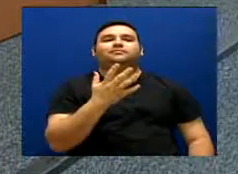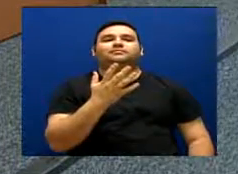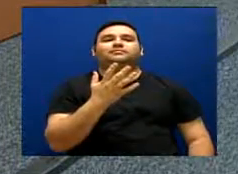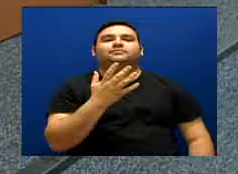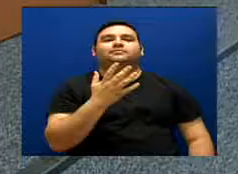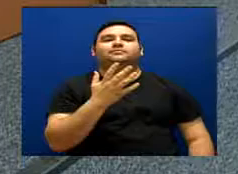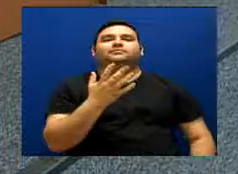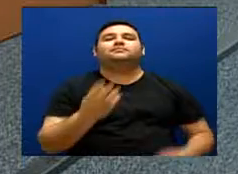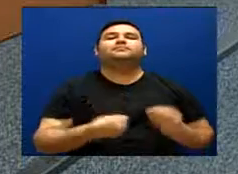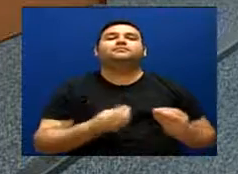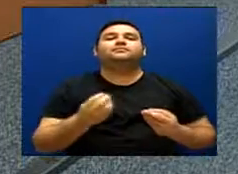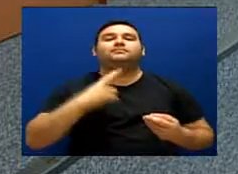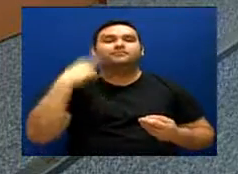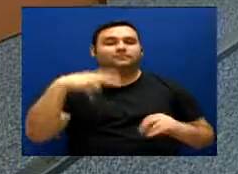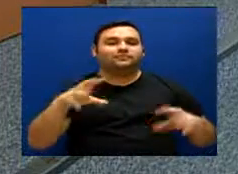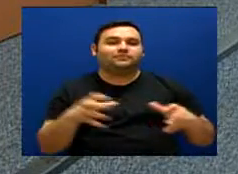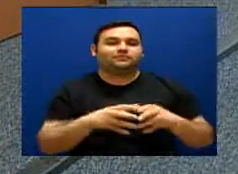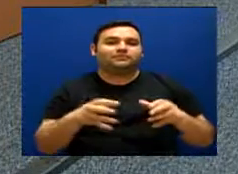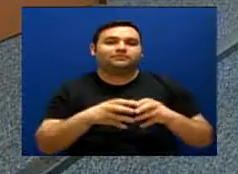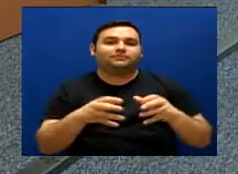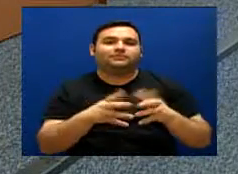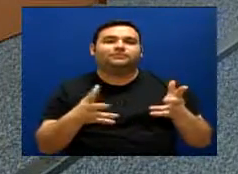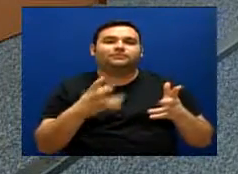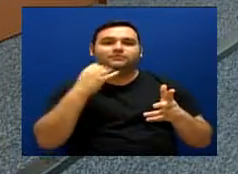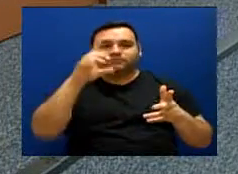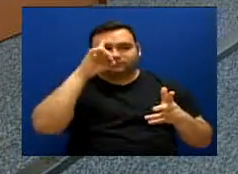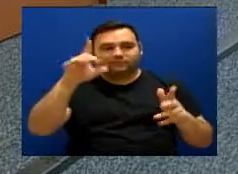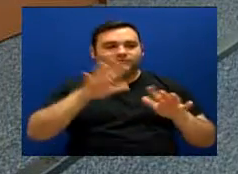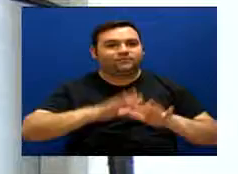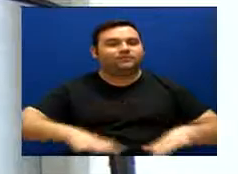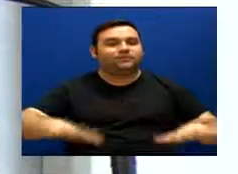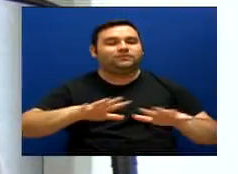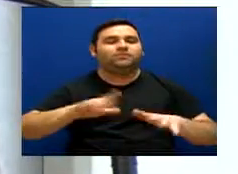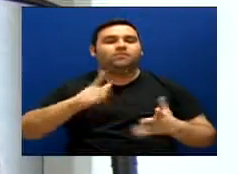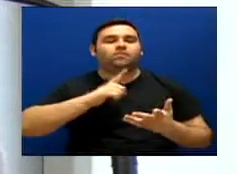Bom dia, vereadores. Bom dia a todos os nossos